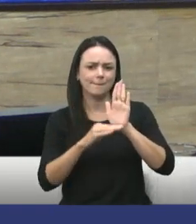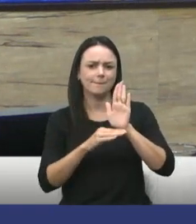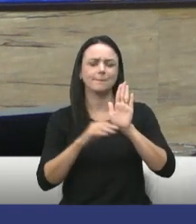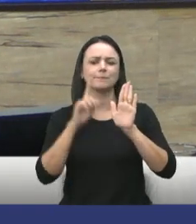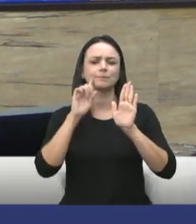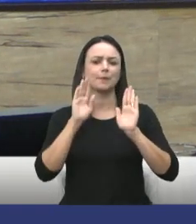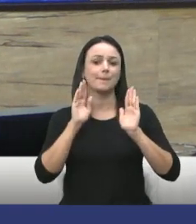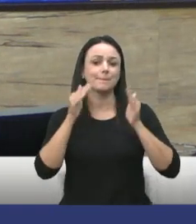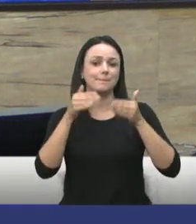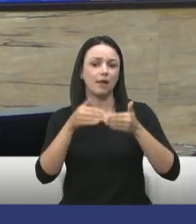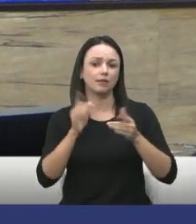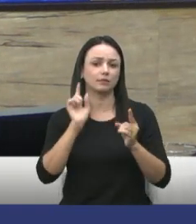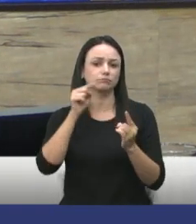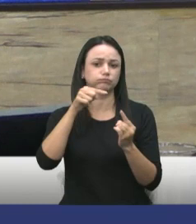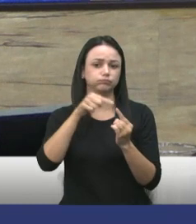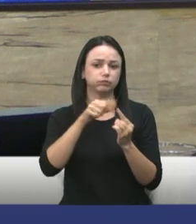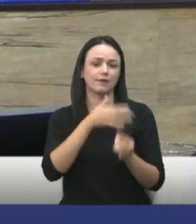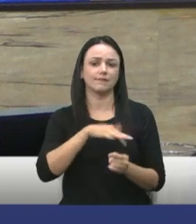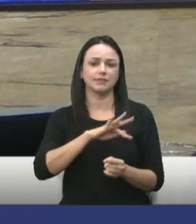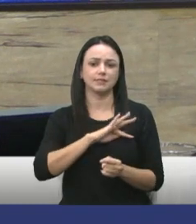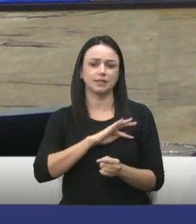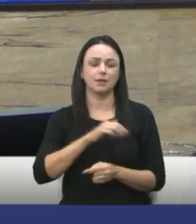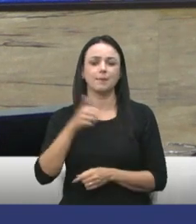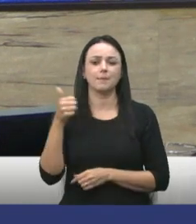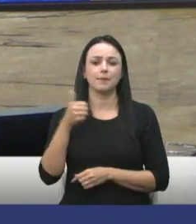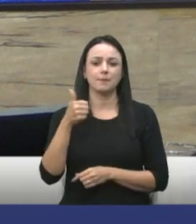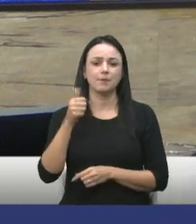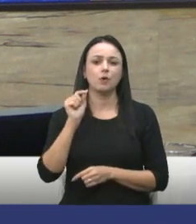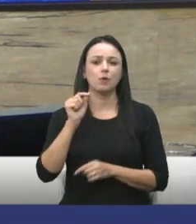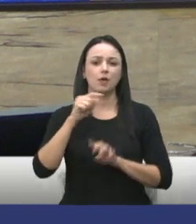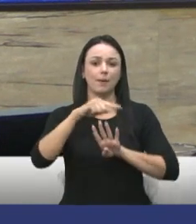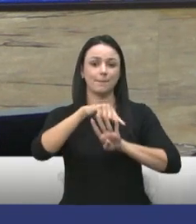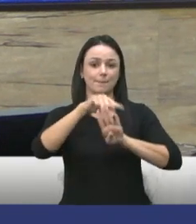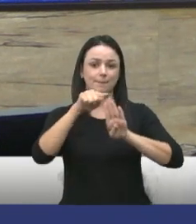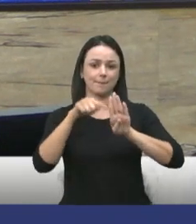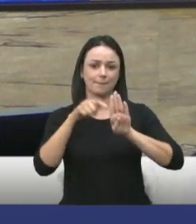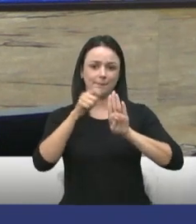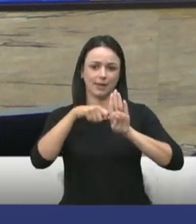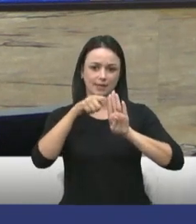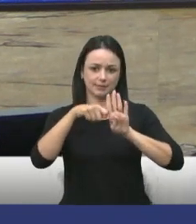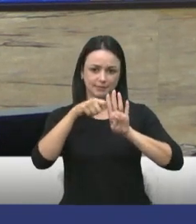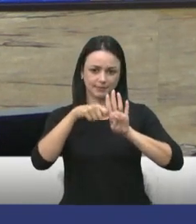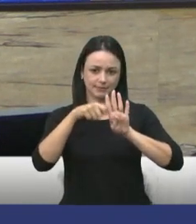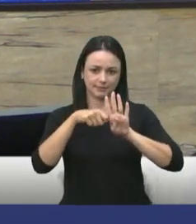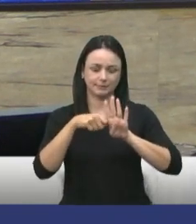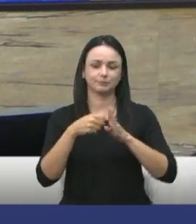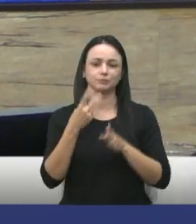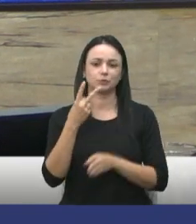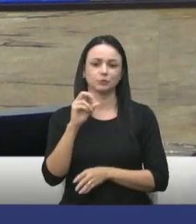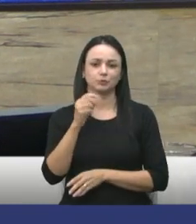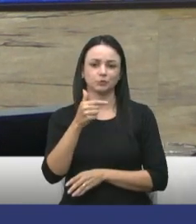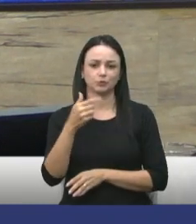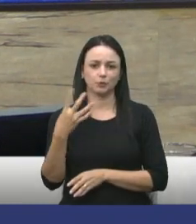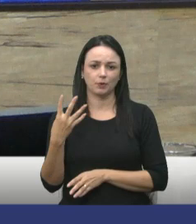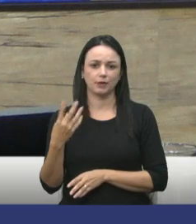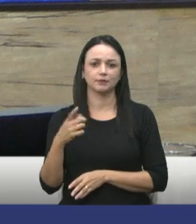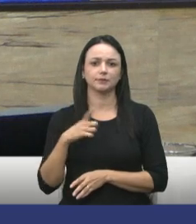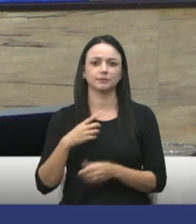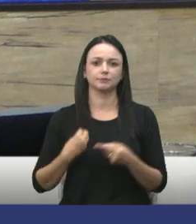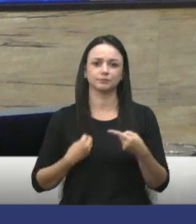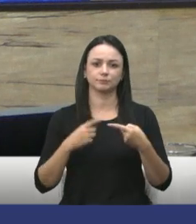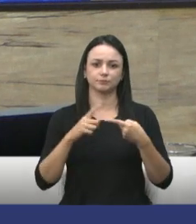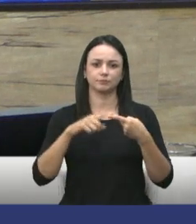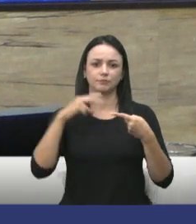metas fiscais do primeiro quadrimestre de 2024. Registro aqui a presença dos vereadores